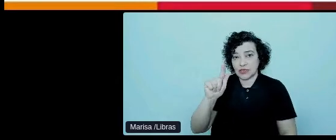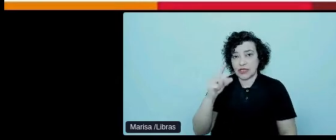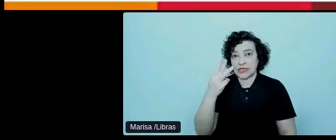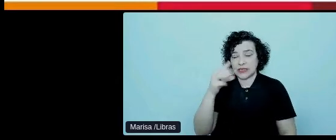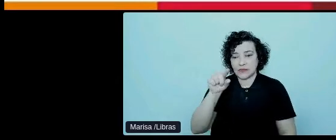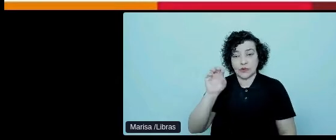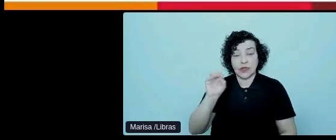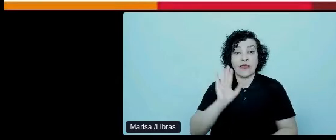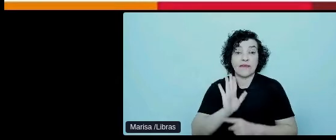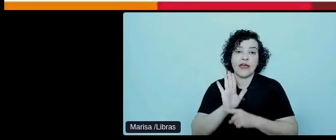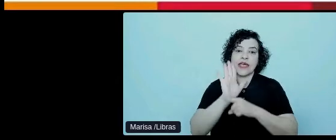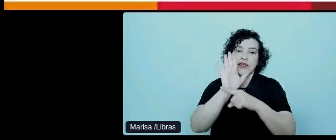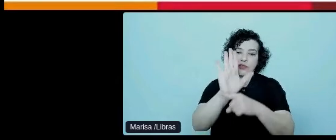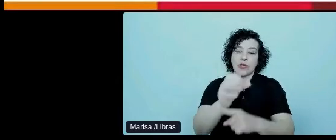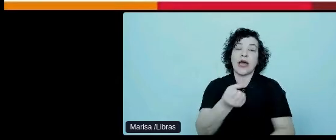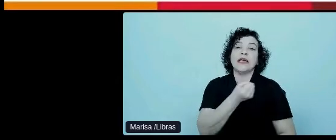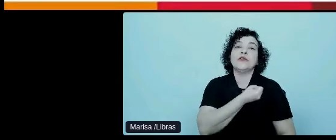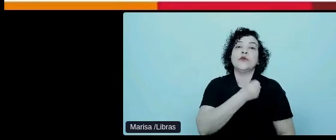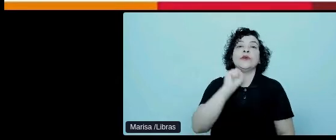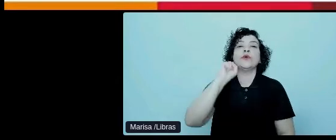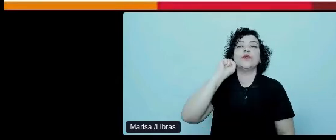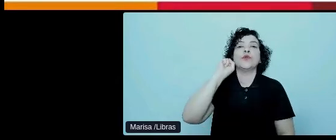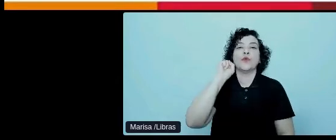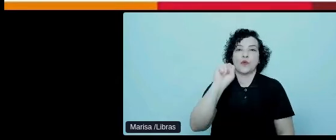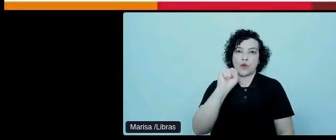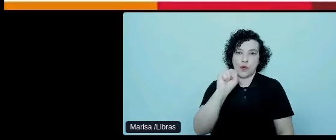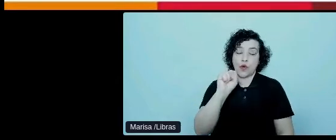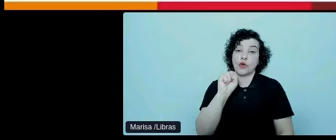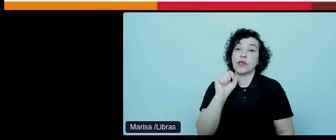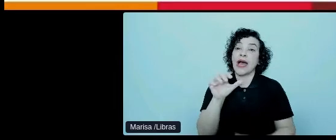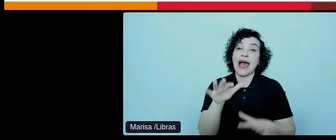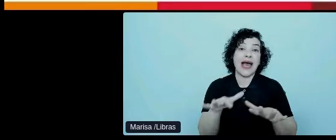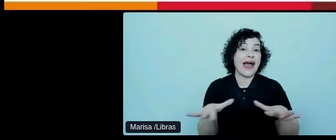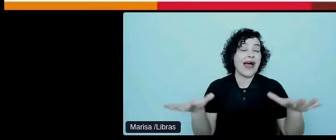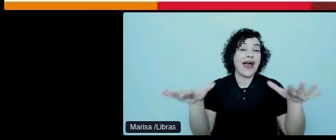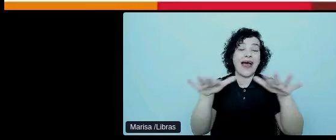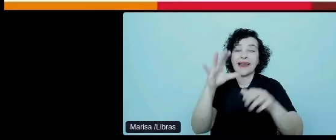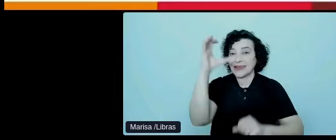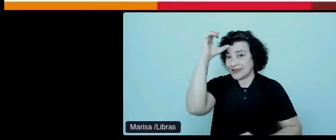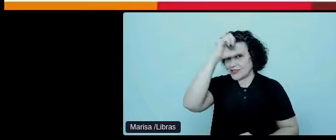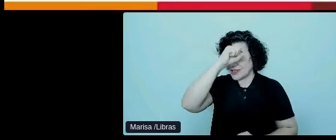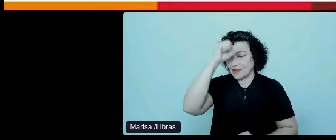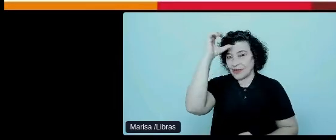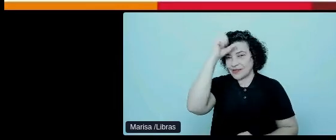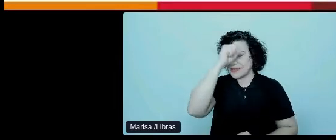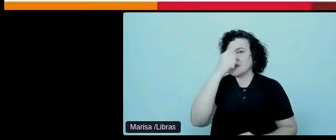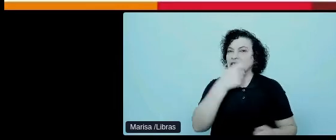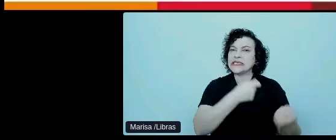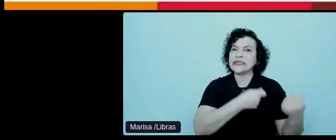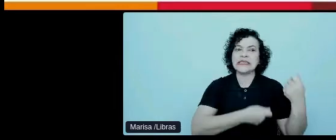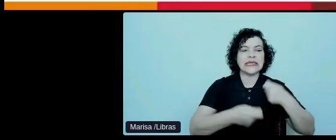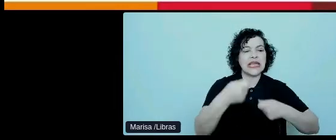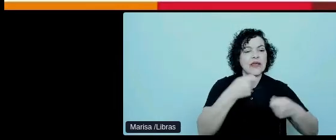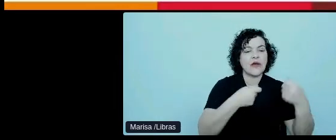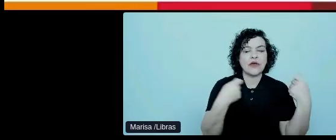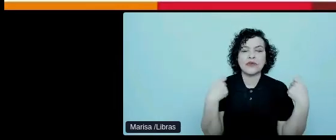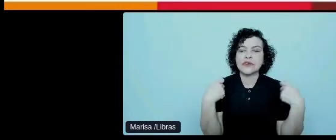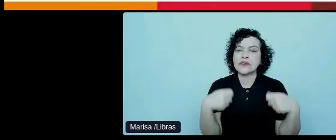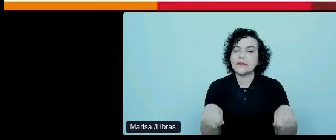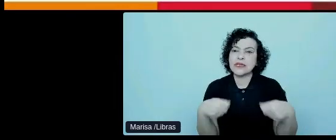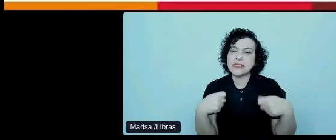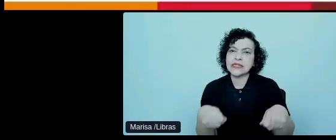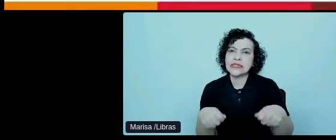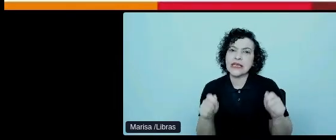é o item 8. Ela vai direcionar exatamente para a área de conhecimento. O que a galera de negócios precisa fazer? O que o pessoal